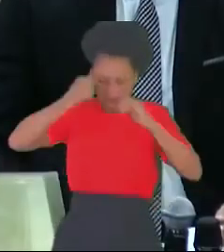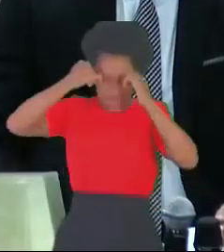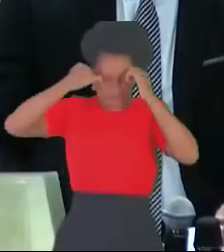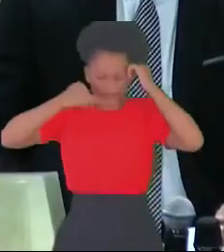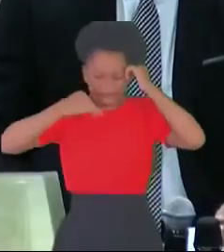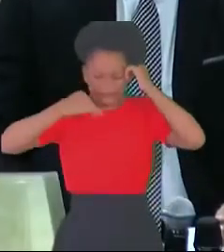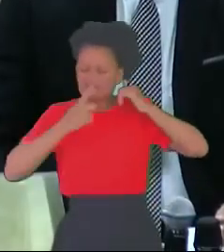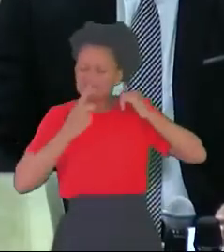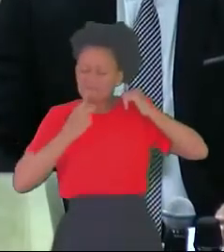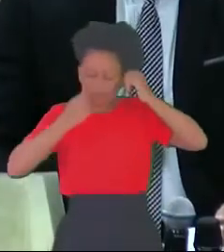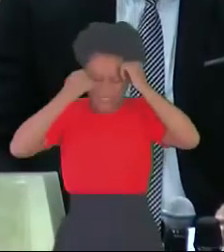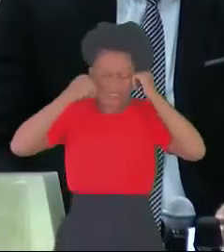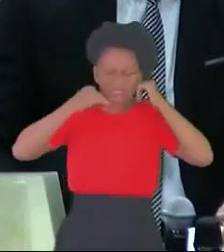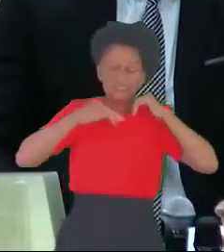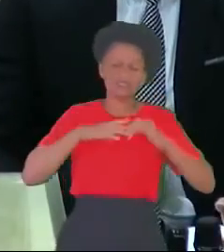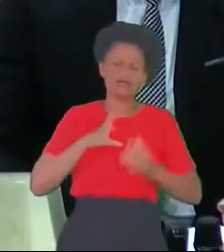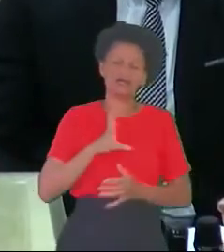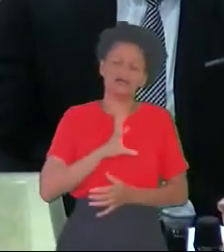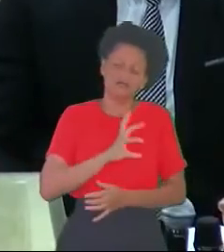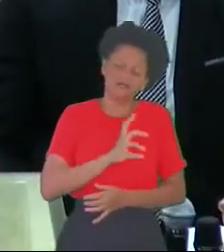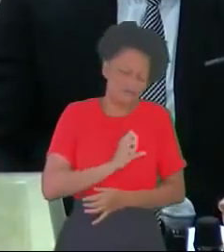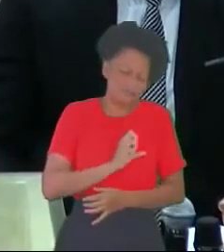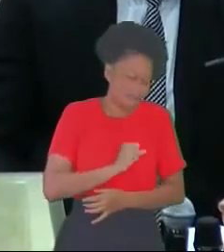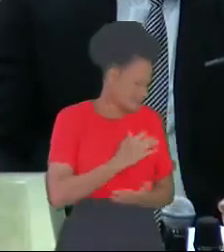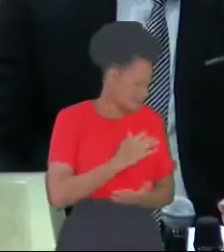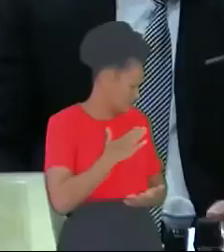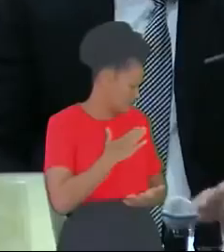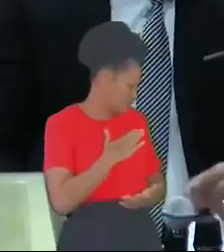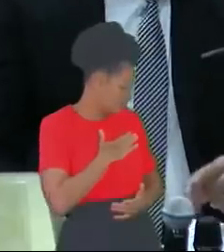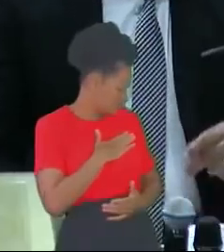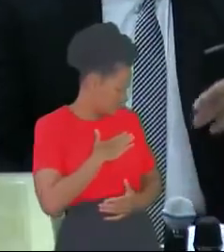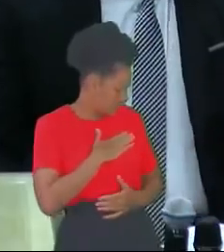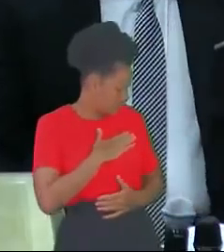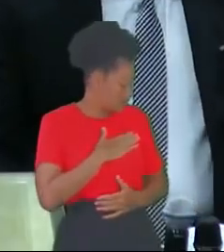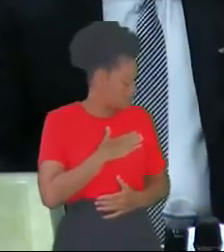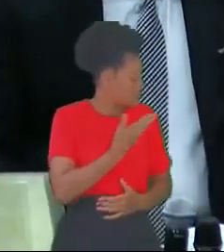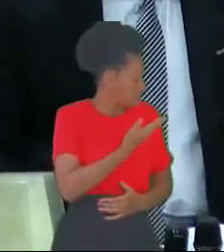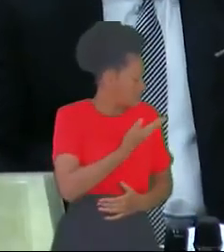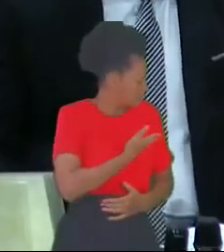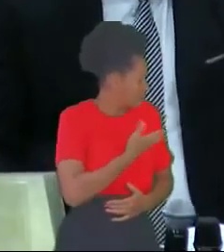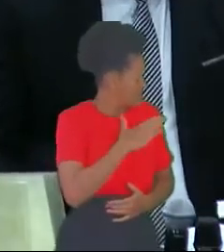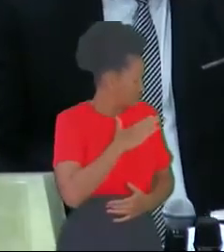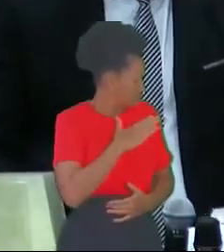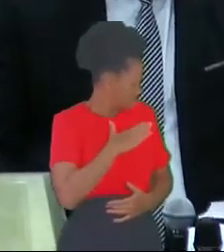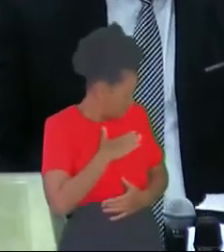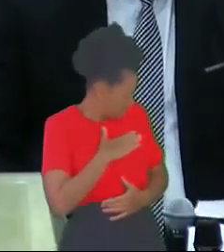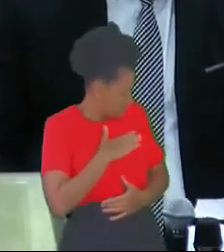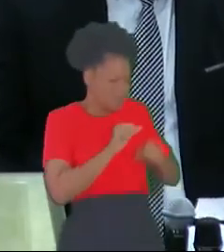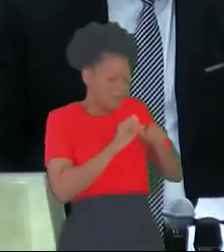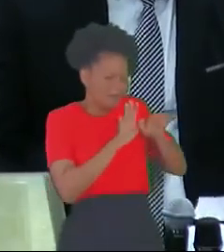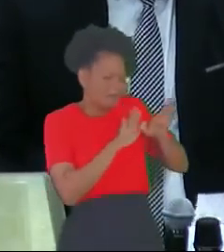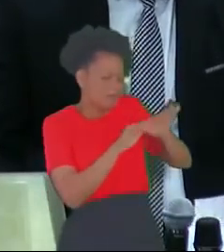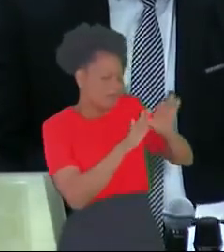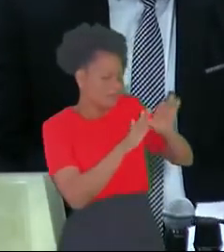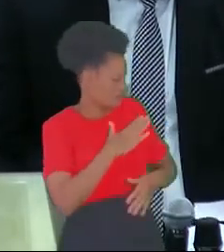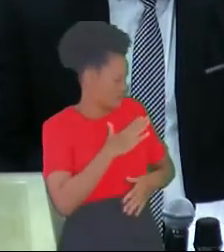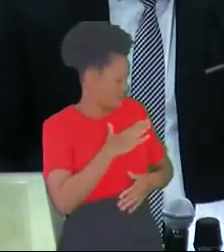amada minha, pomba minha, imaculada minha,